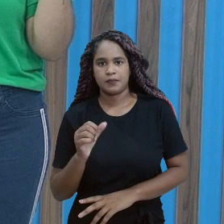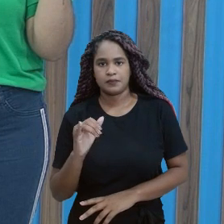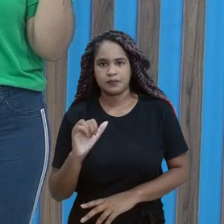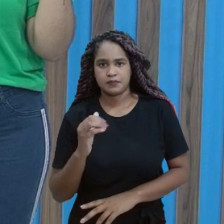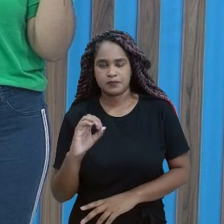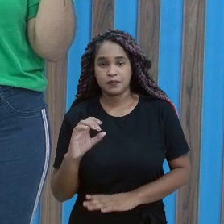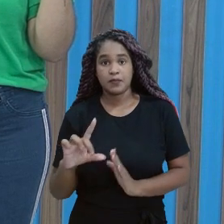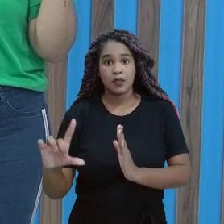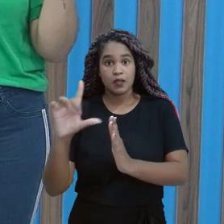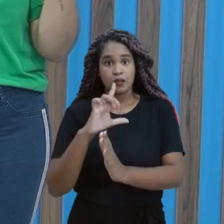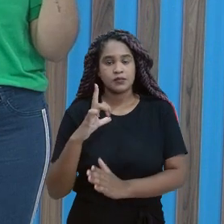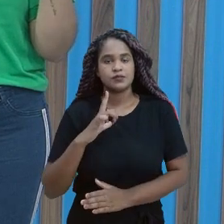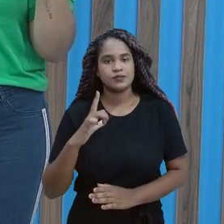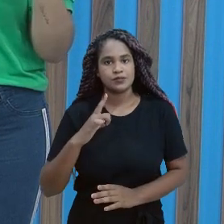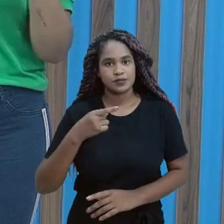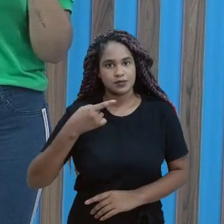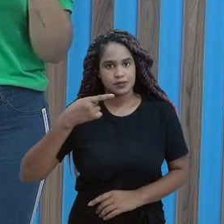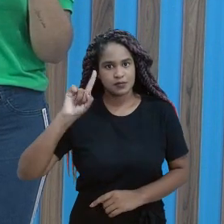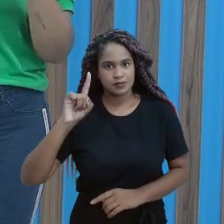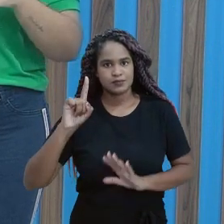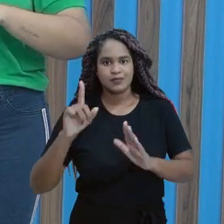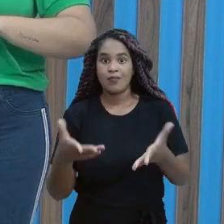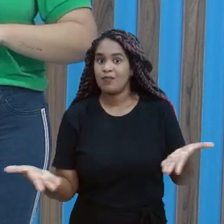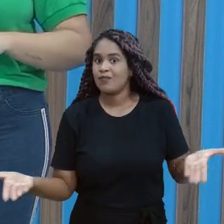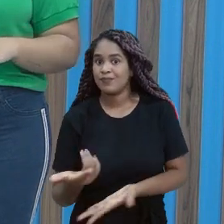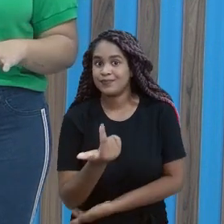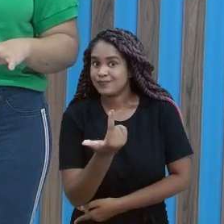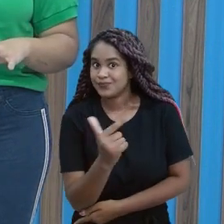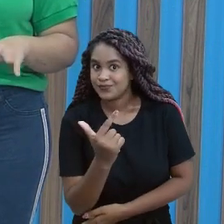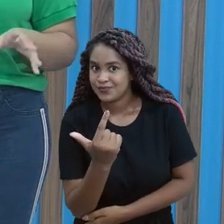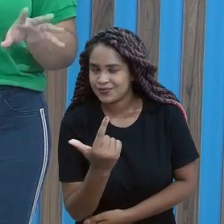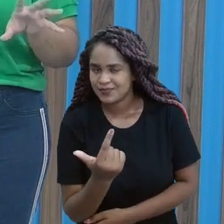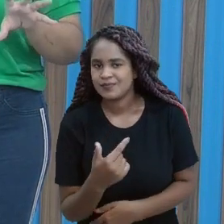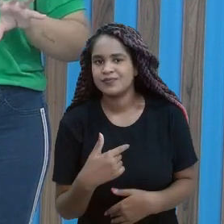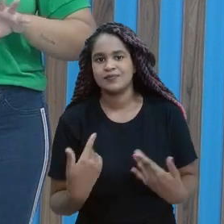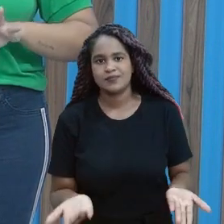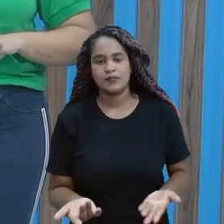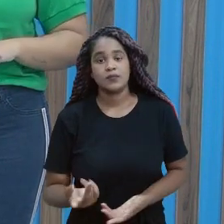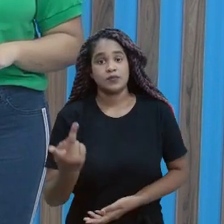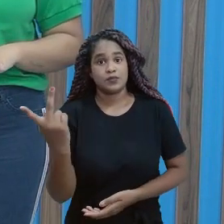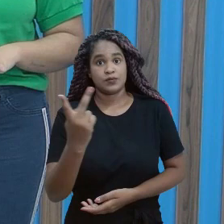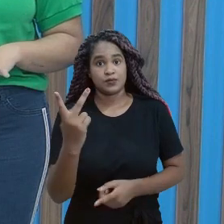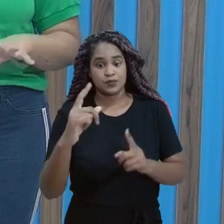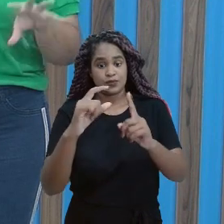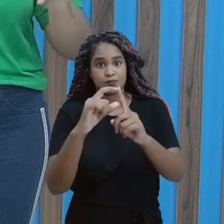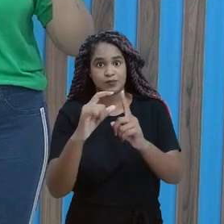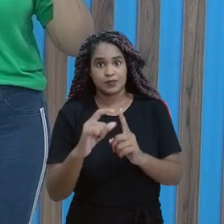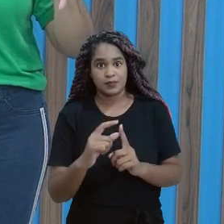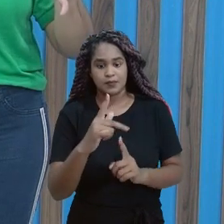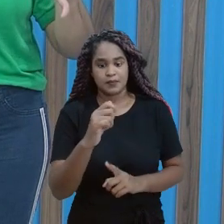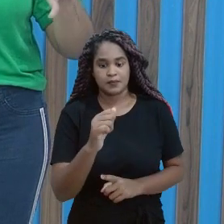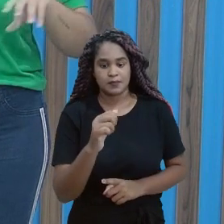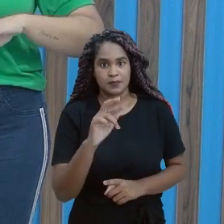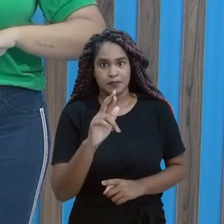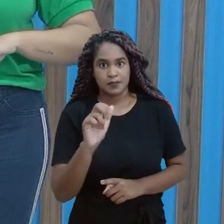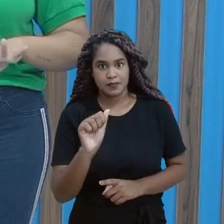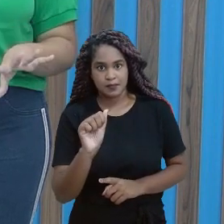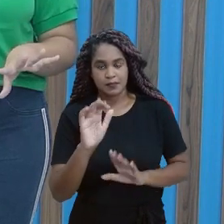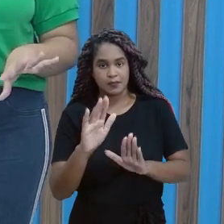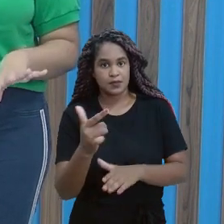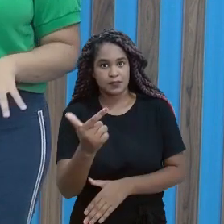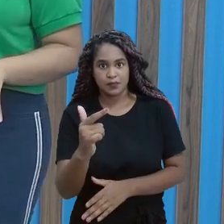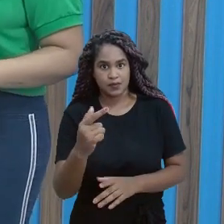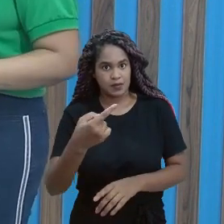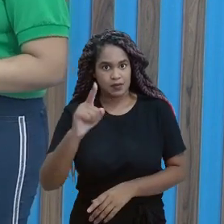para diferenciar os dois, contudo agora não há mais acento. Então as duas versões são para sem